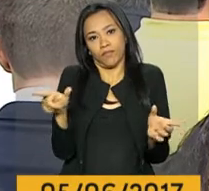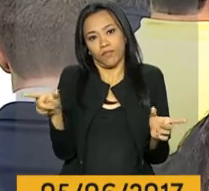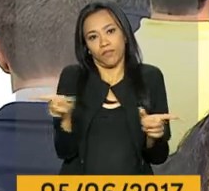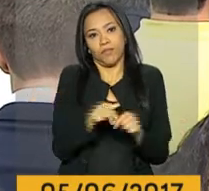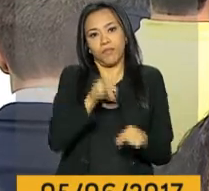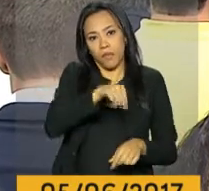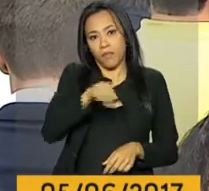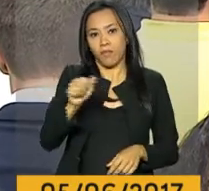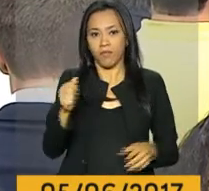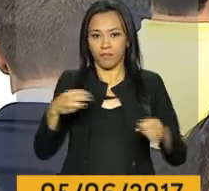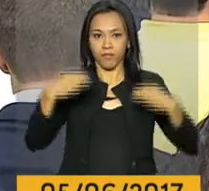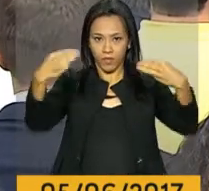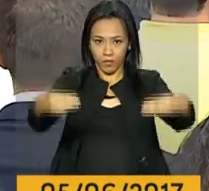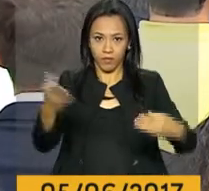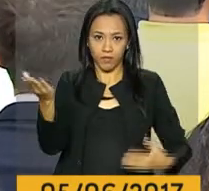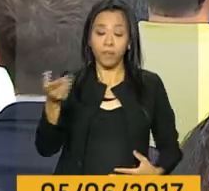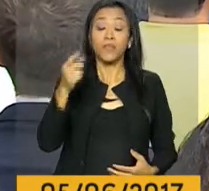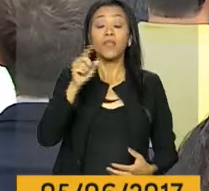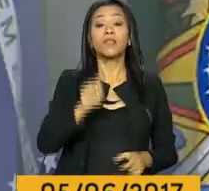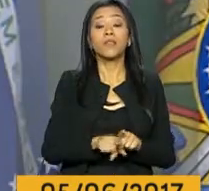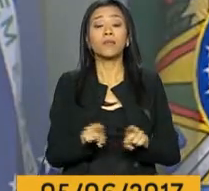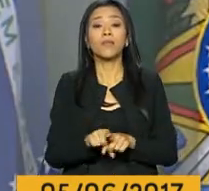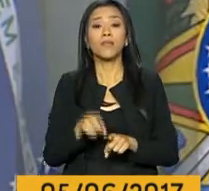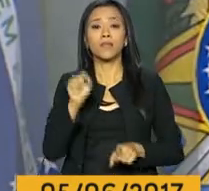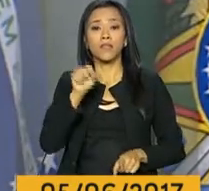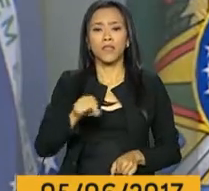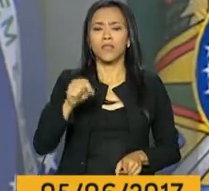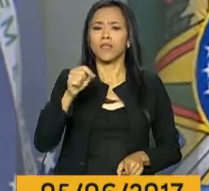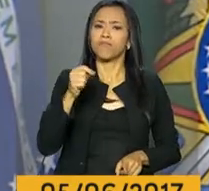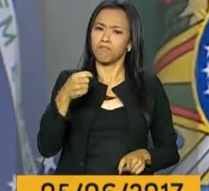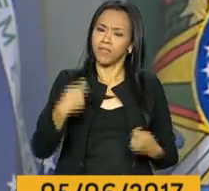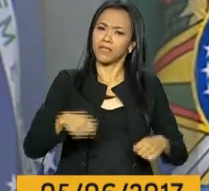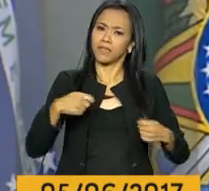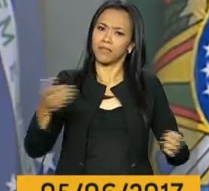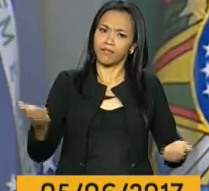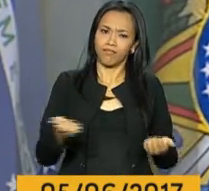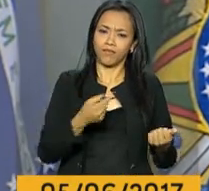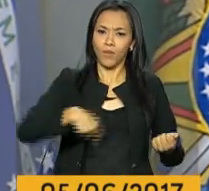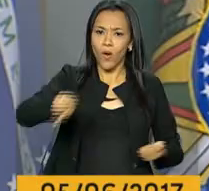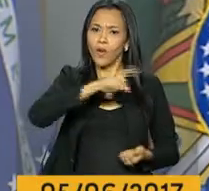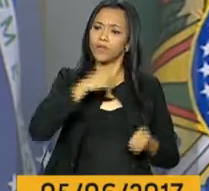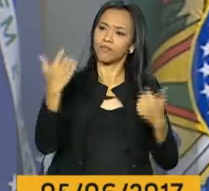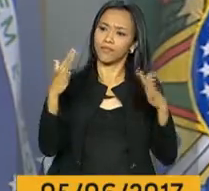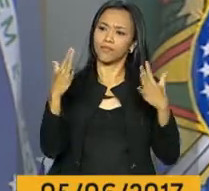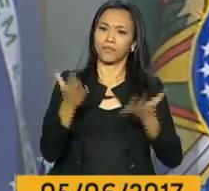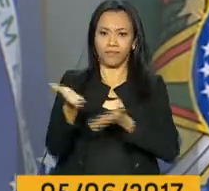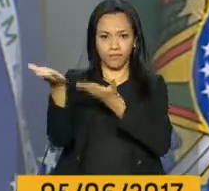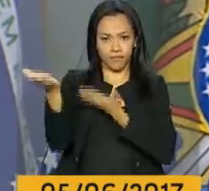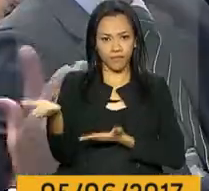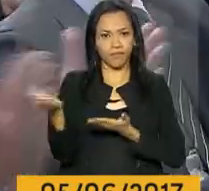uma modernidade do nosso país merece aplauso ministrou saber